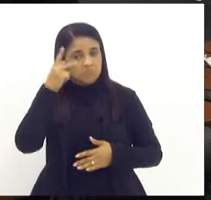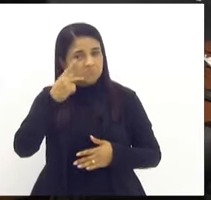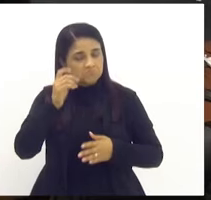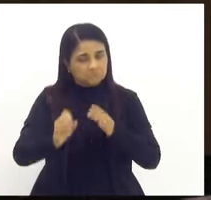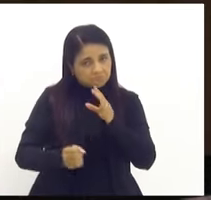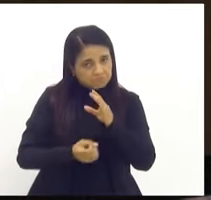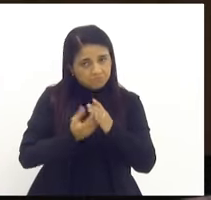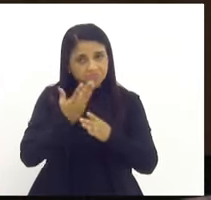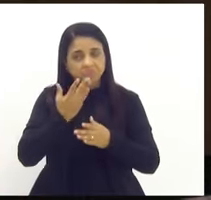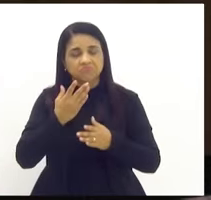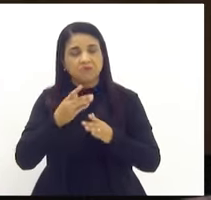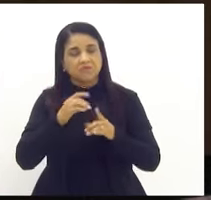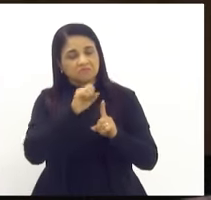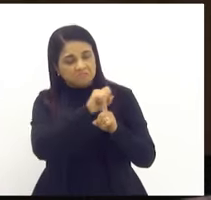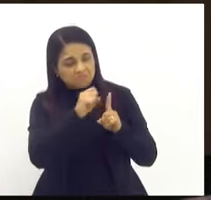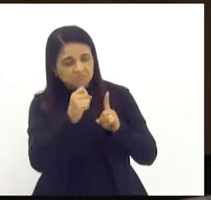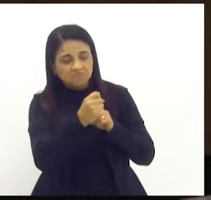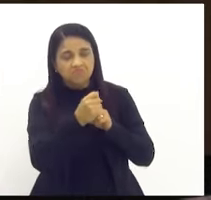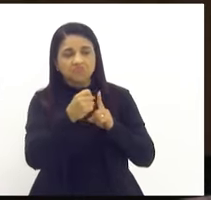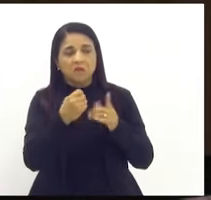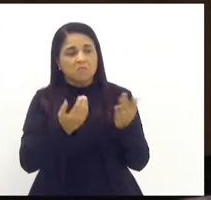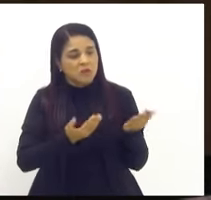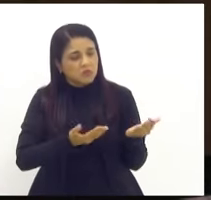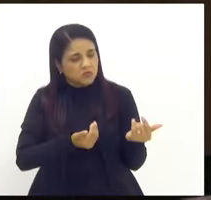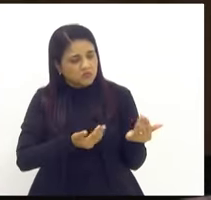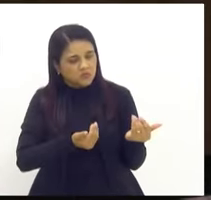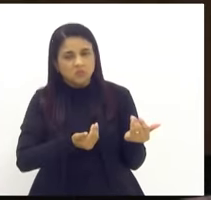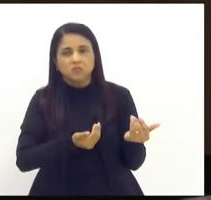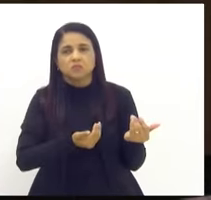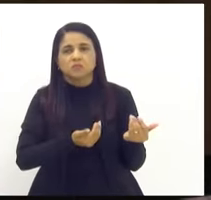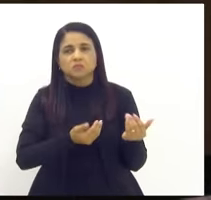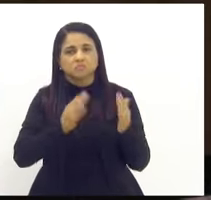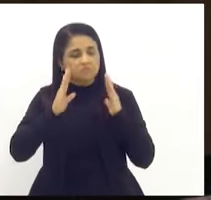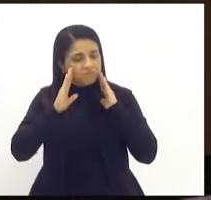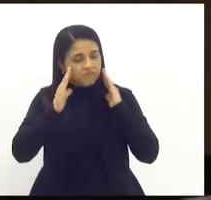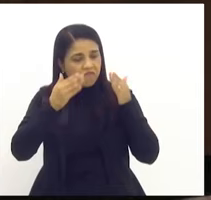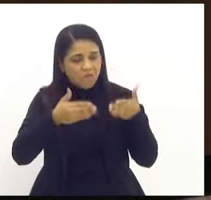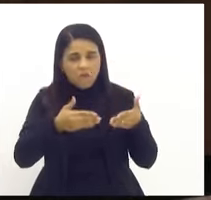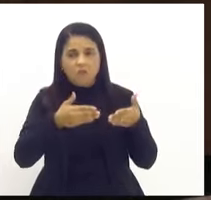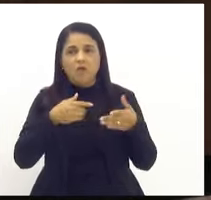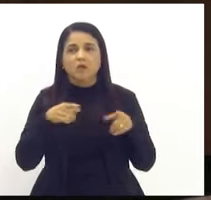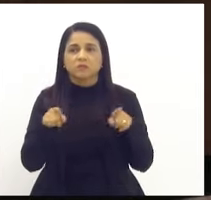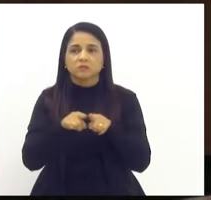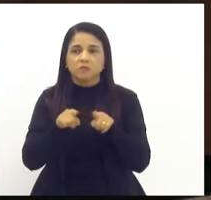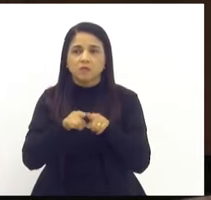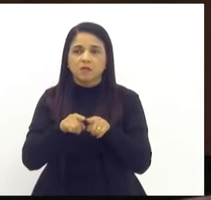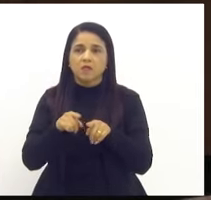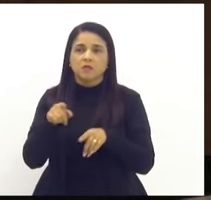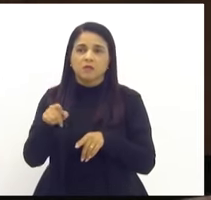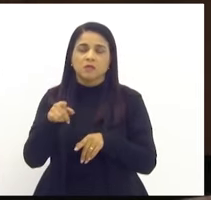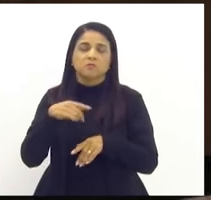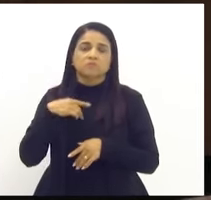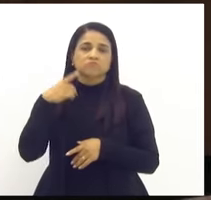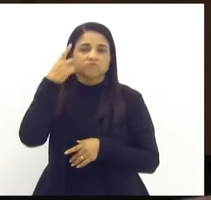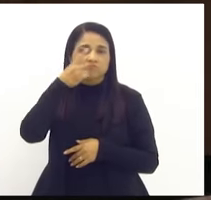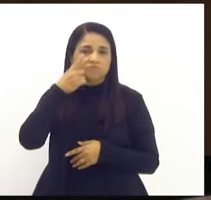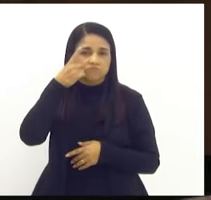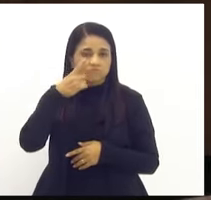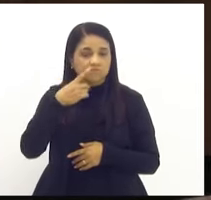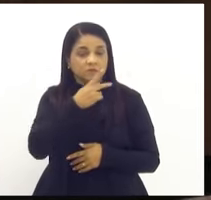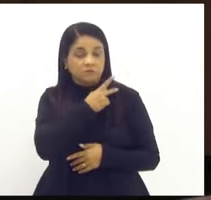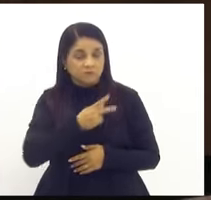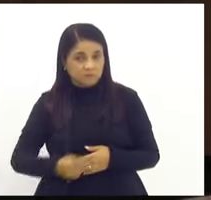de assistência especialmente paraas nossas juventudes mas eu queria até contar aqui com a escuta do presidente da